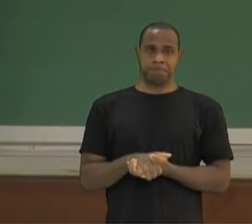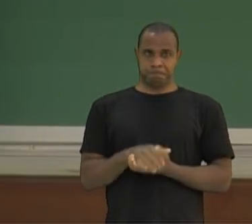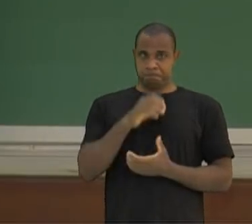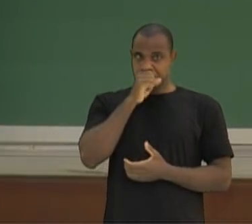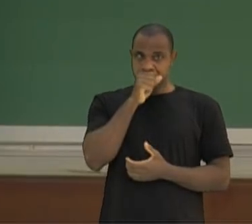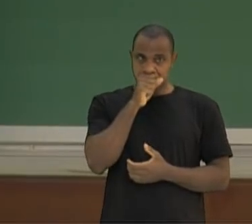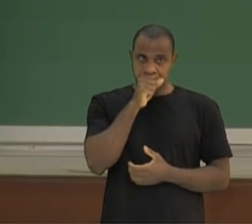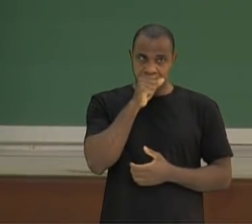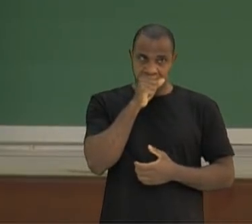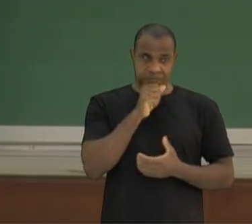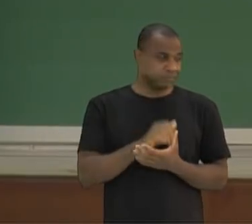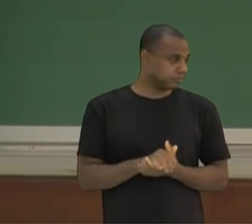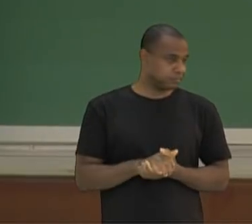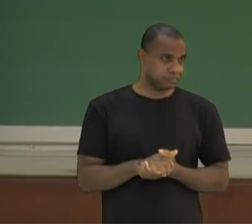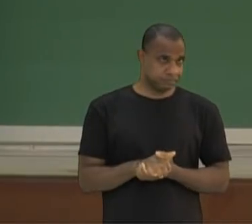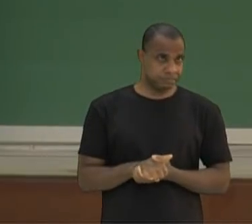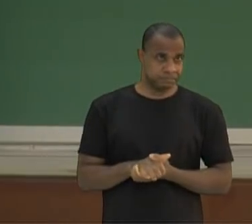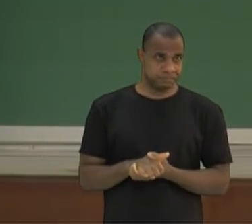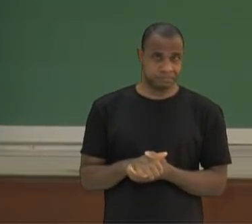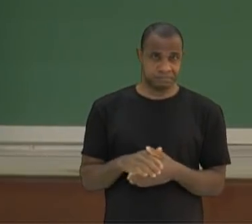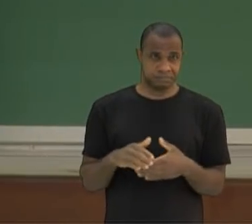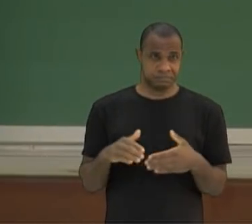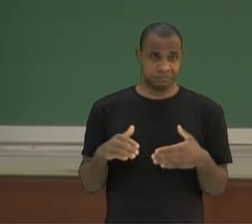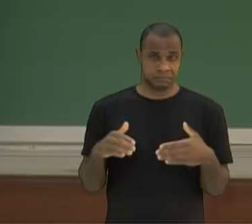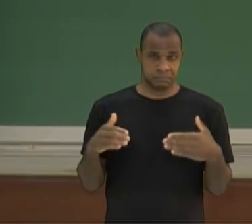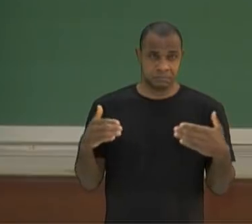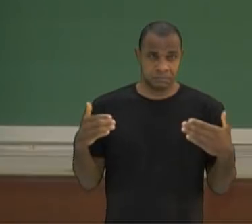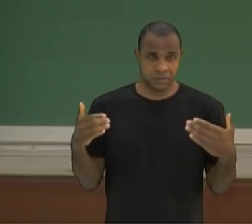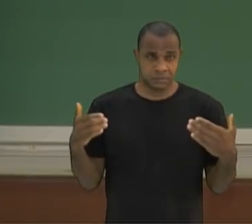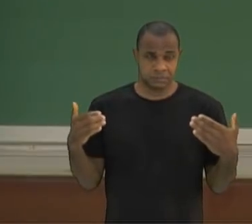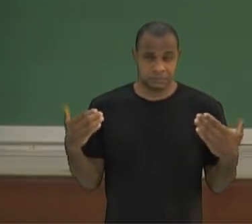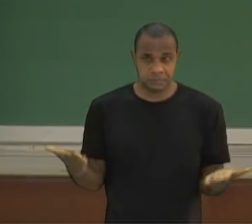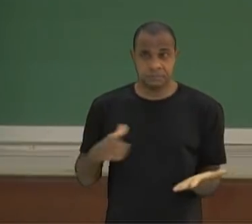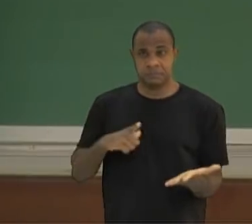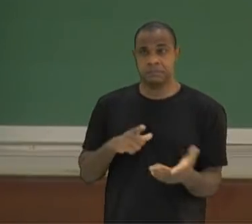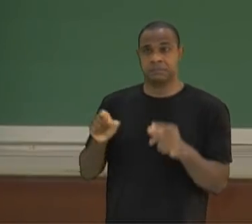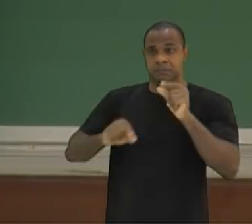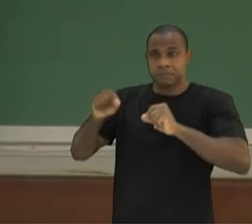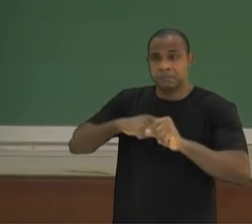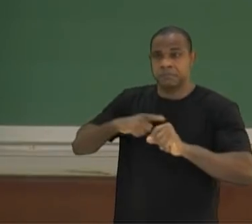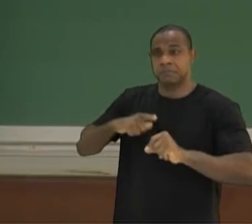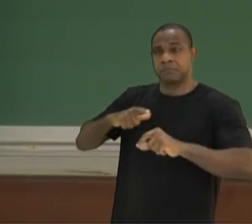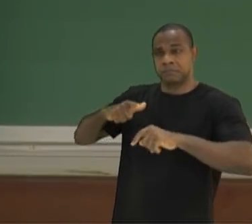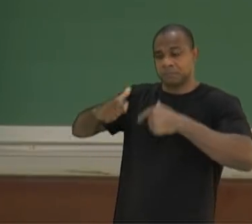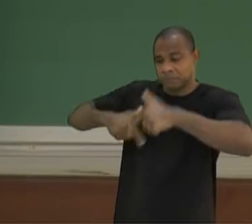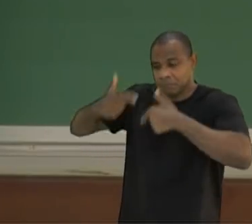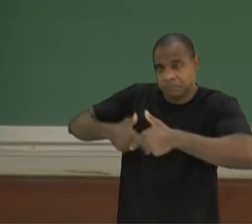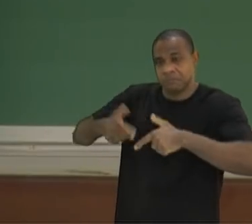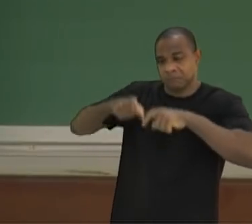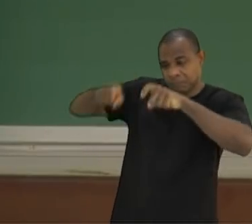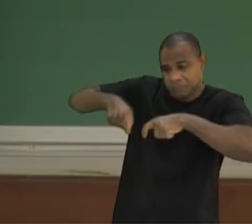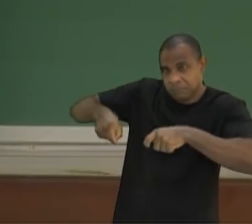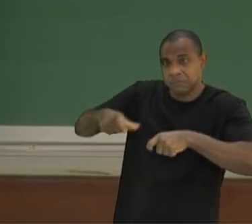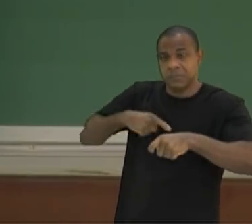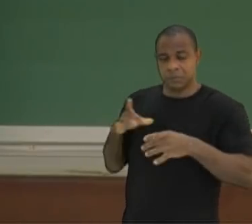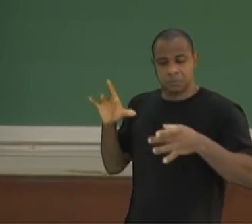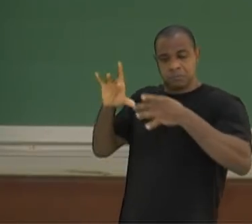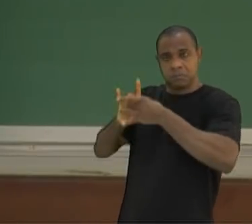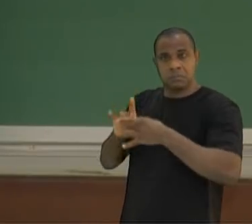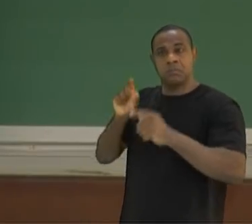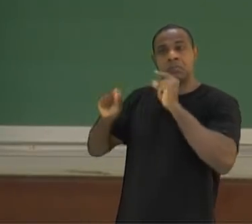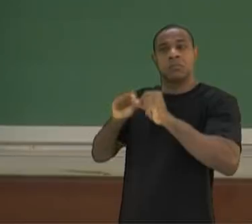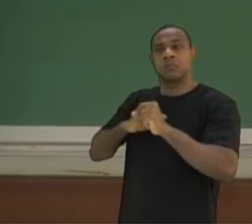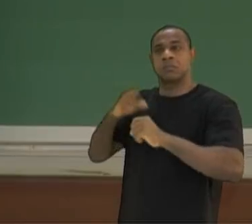certo? A agropecuária acompanha esse desenvolvimento, então tem atividade agropecuária, sim, mas está ligada